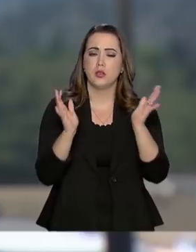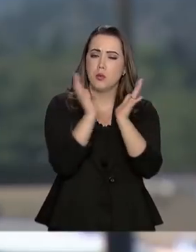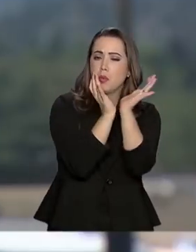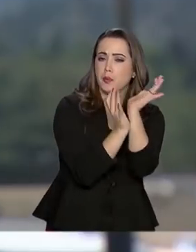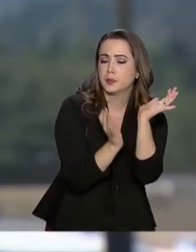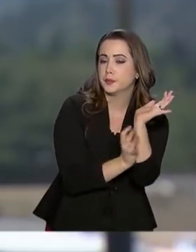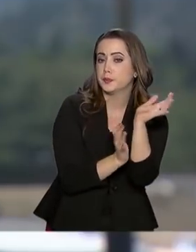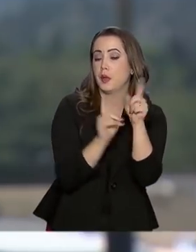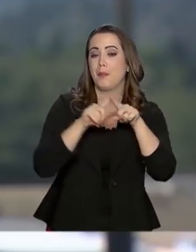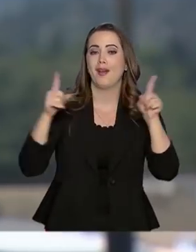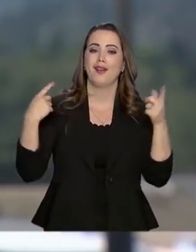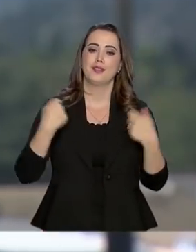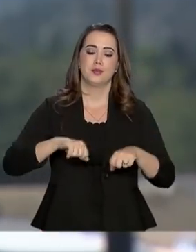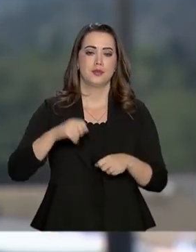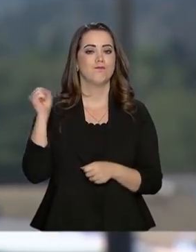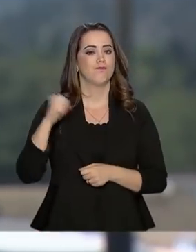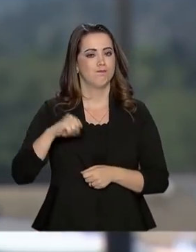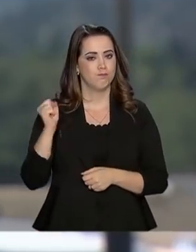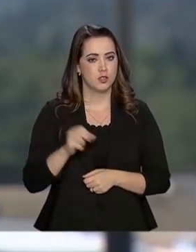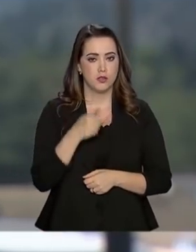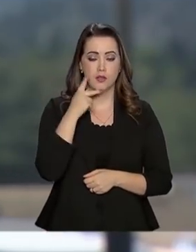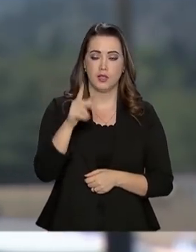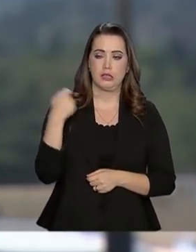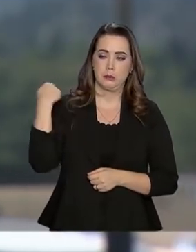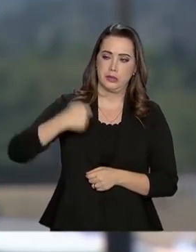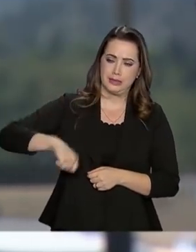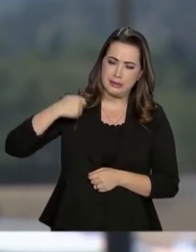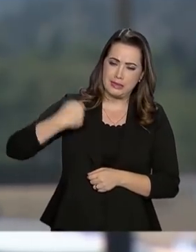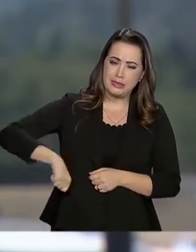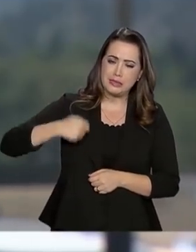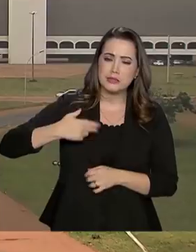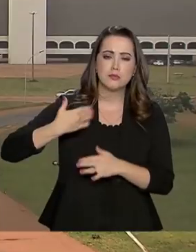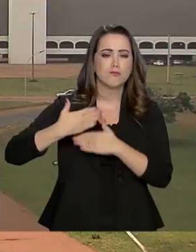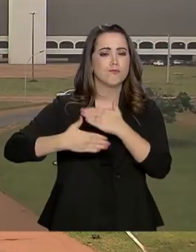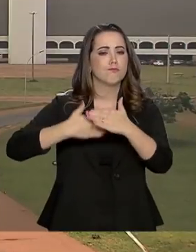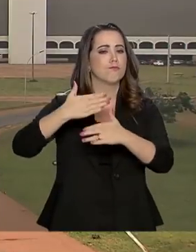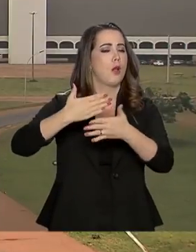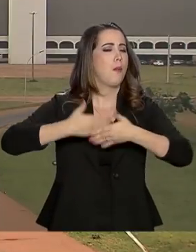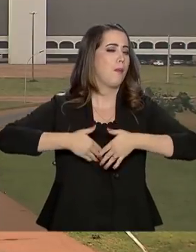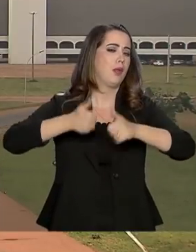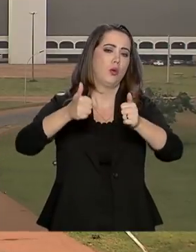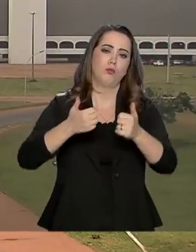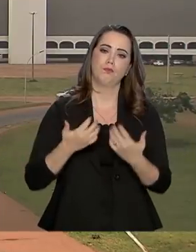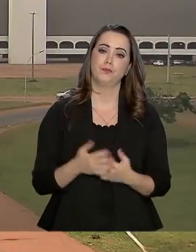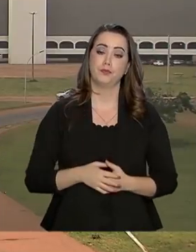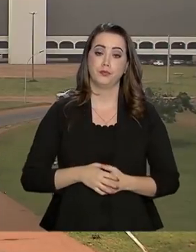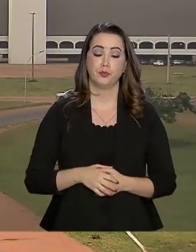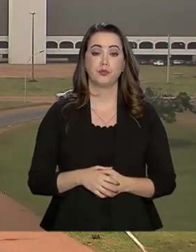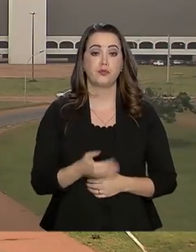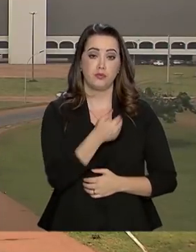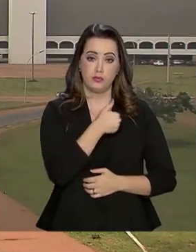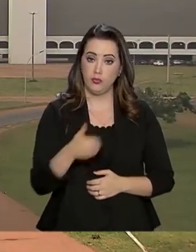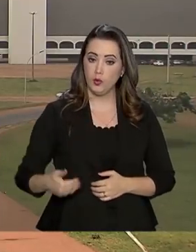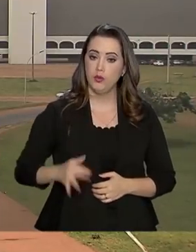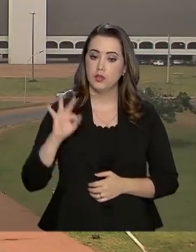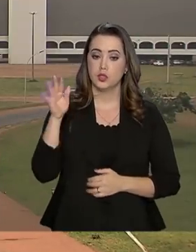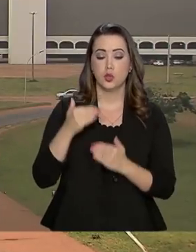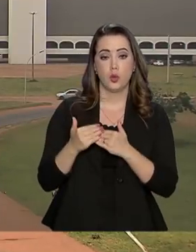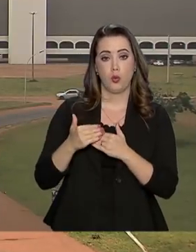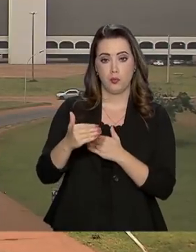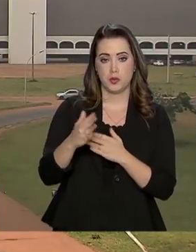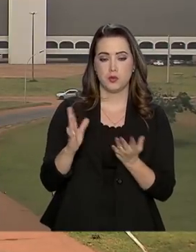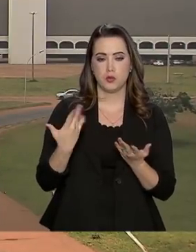mas a gente tem que ser sincero e reconhecer que ainda há muito o que fazer. O governo federal já iniciou esse processo